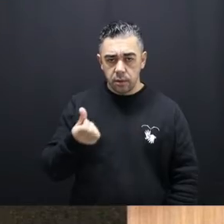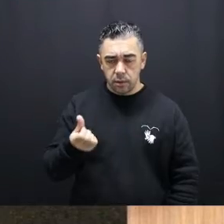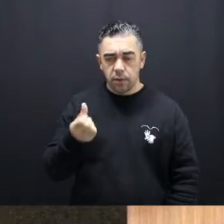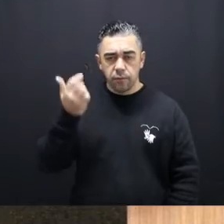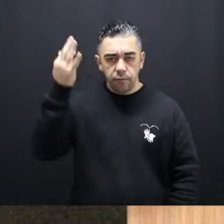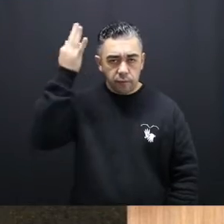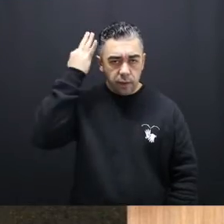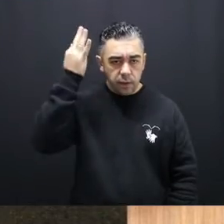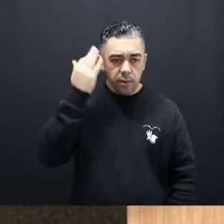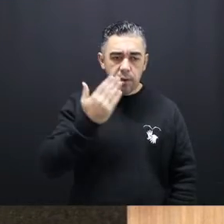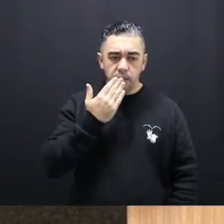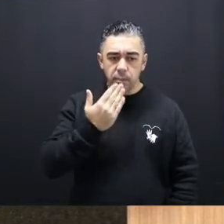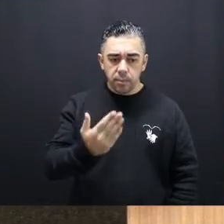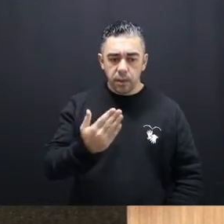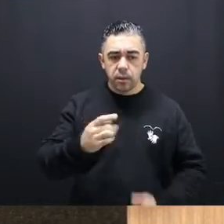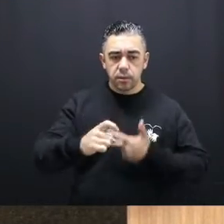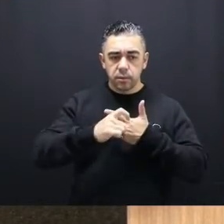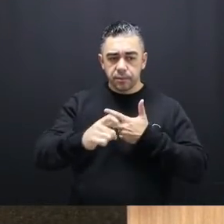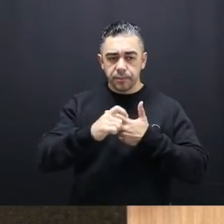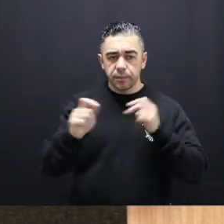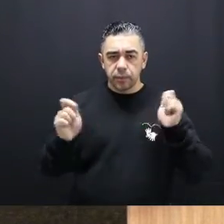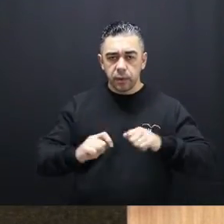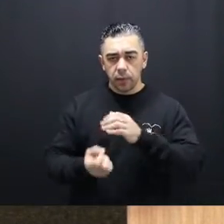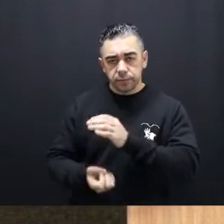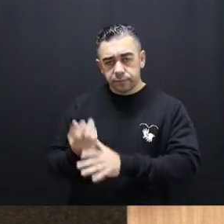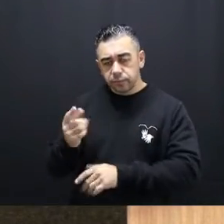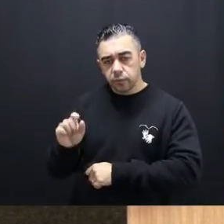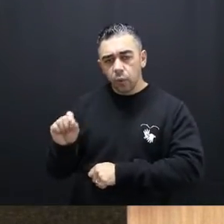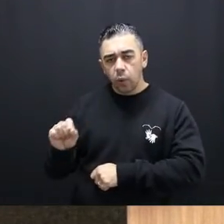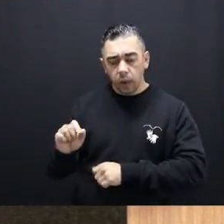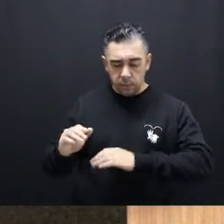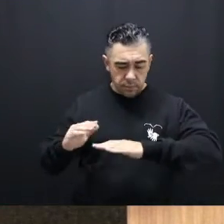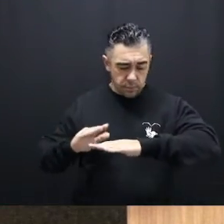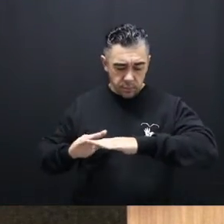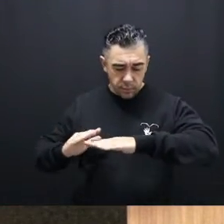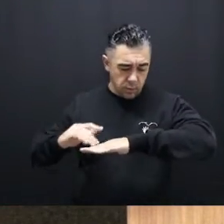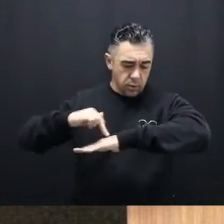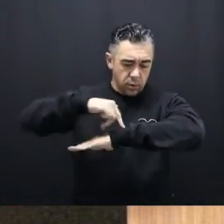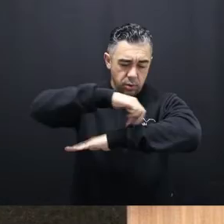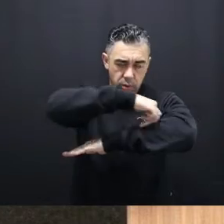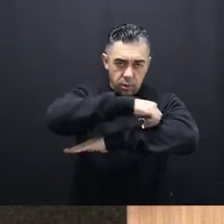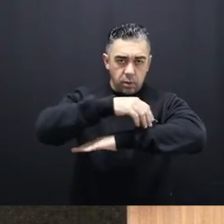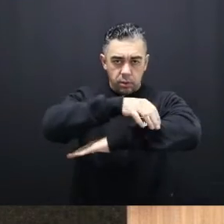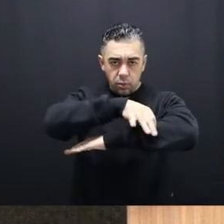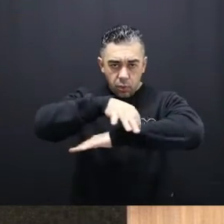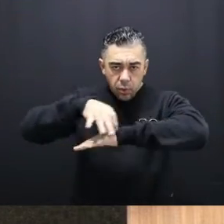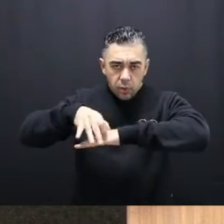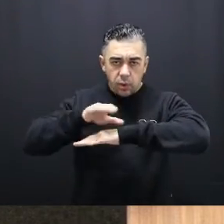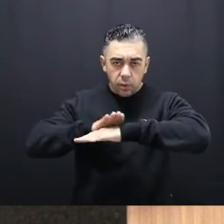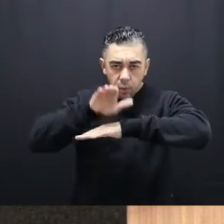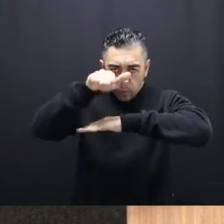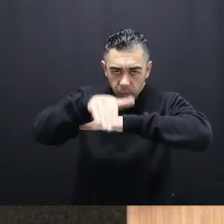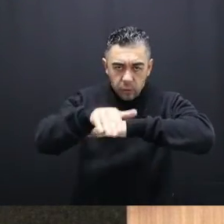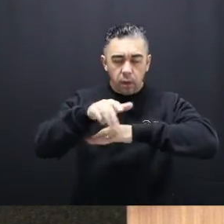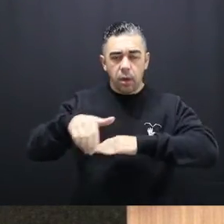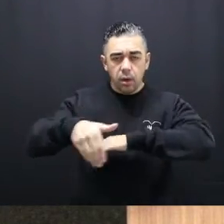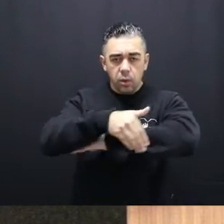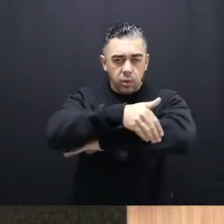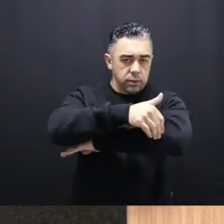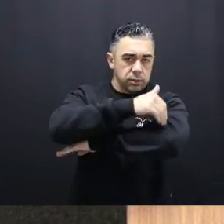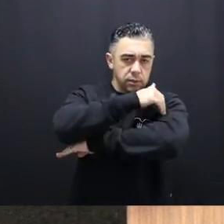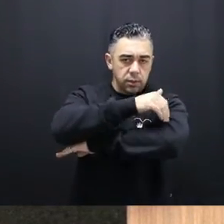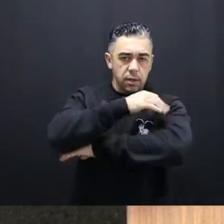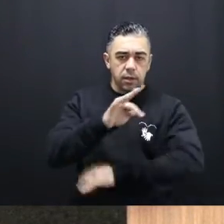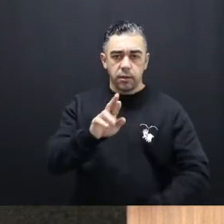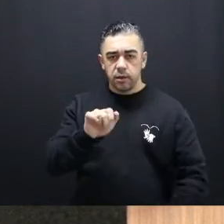o Executivo que viabilize a implantação de travessia elevada na Rua Manoel Marcílio de Oliveira esquina com a José Trevisan